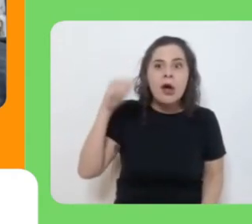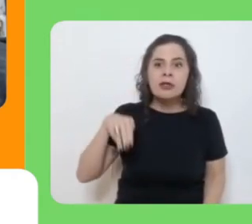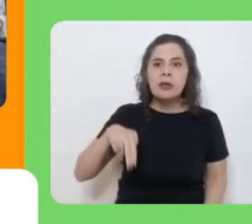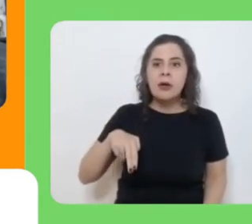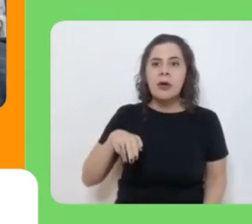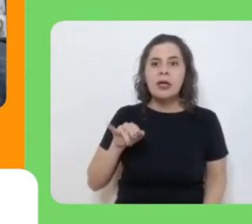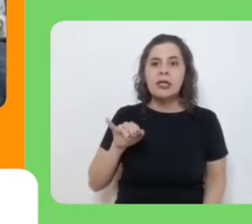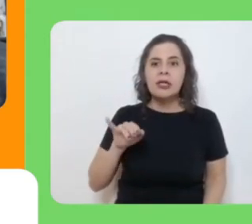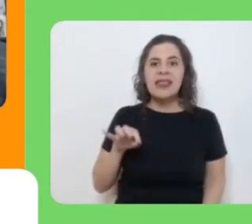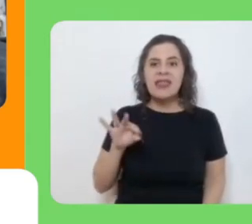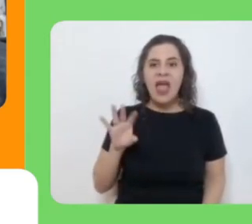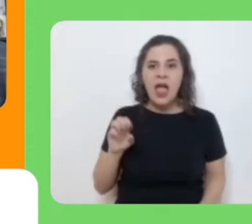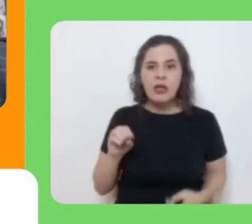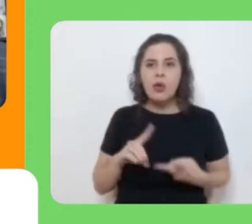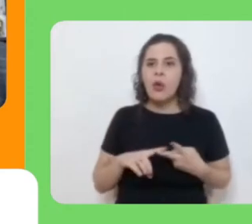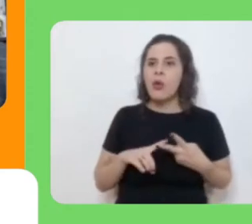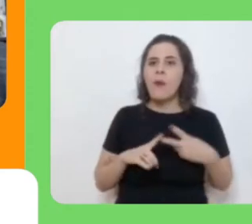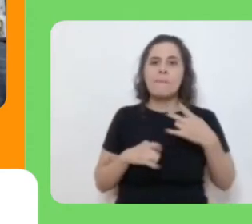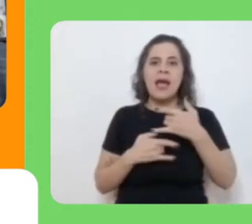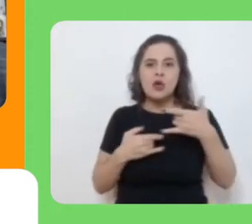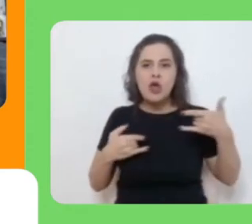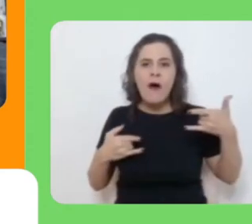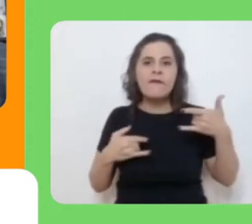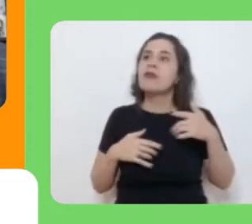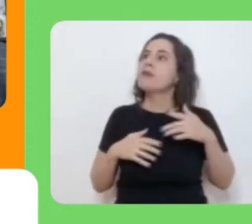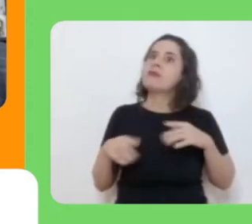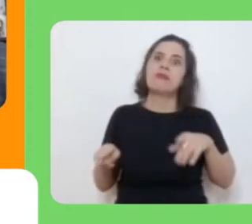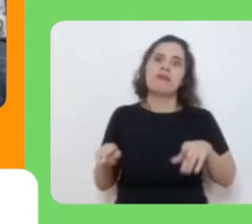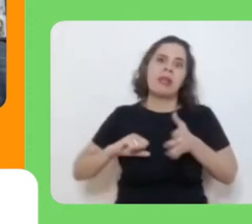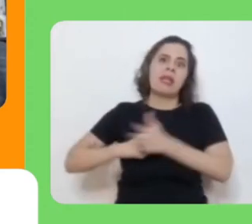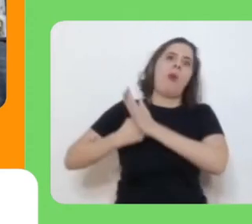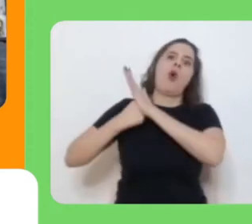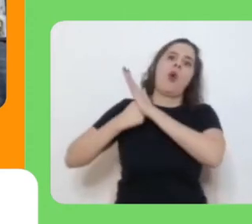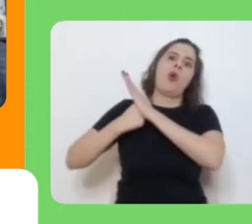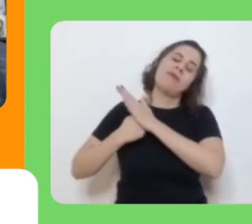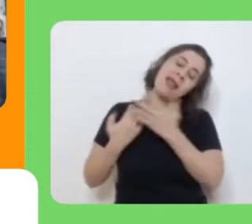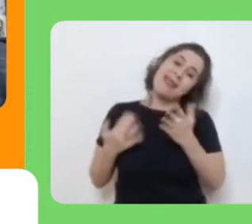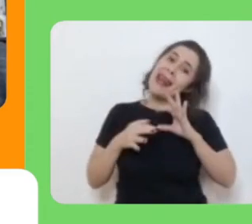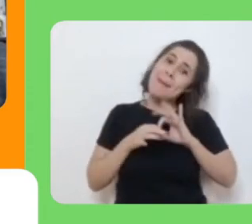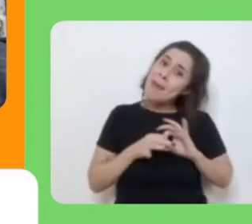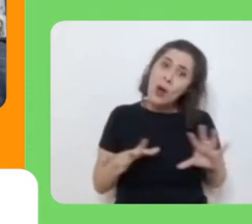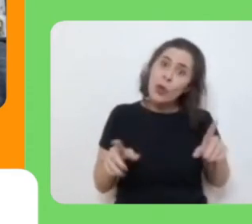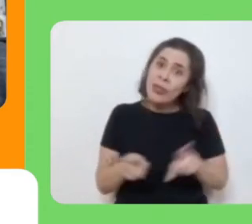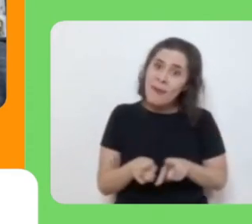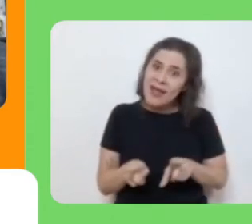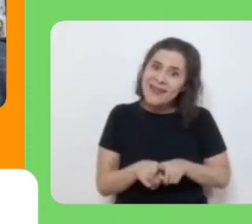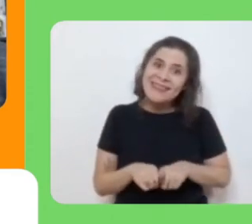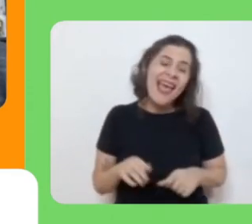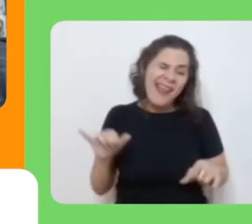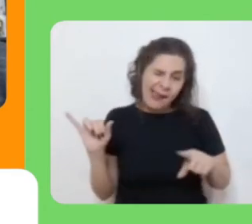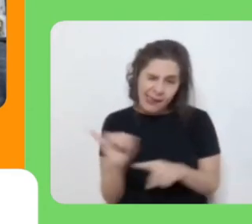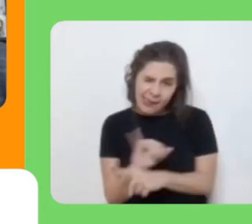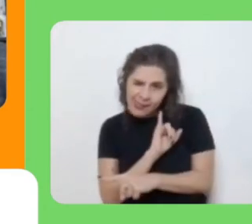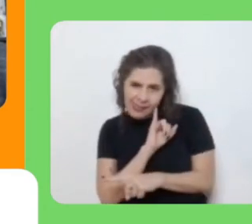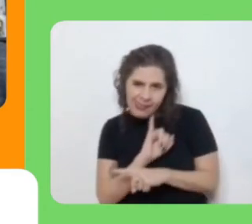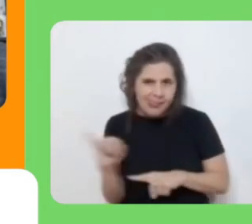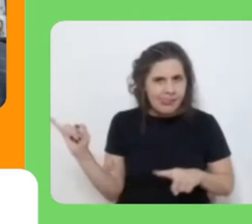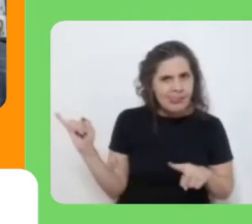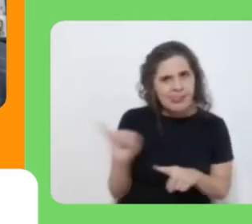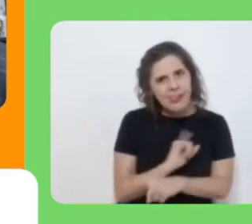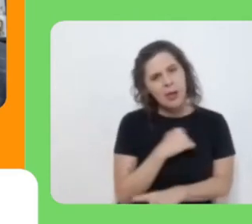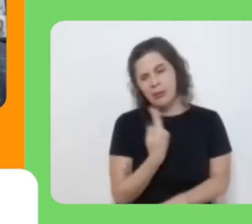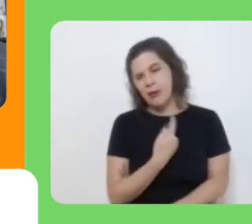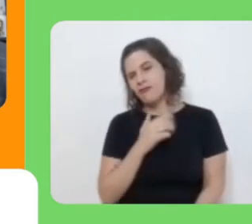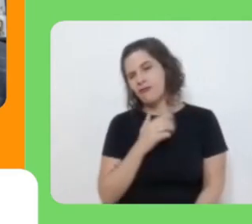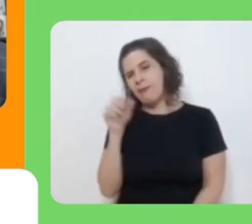vida, e aí ele pega e libera também. Então, assim, eu acho que também são estratégias que a gente já está um pouco mais